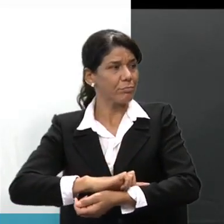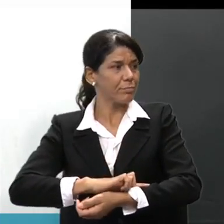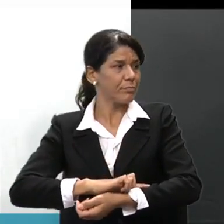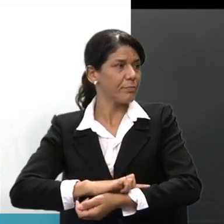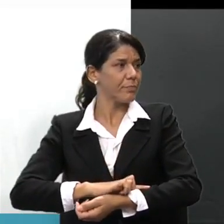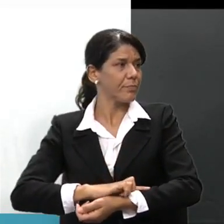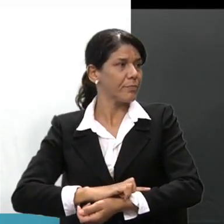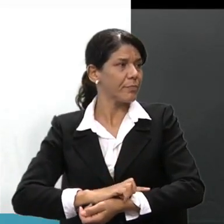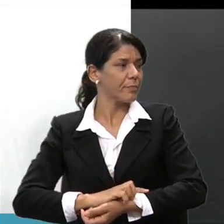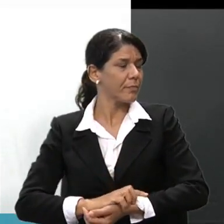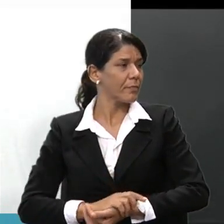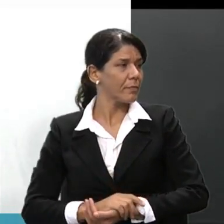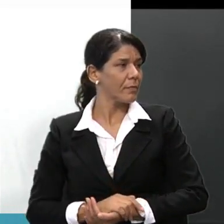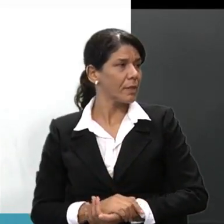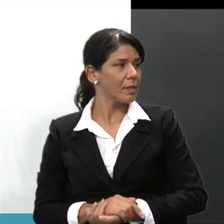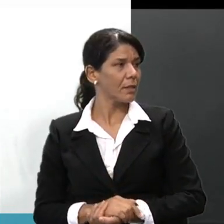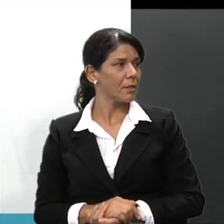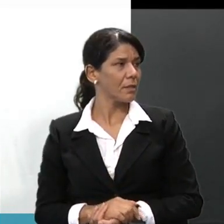eu tenho